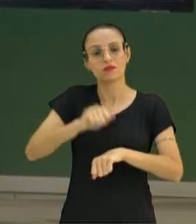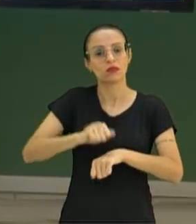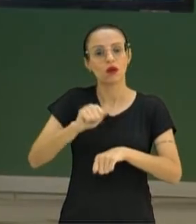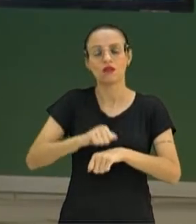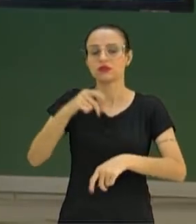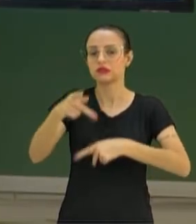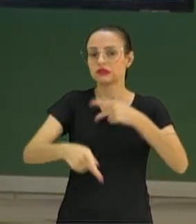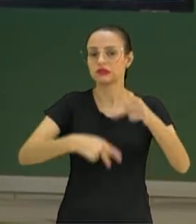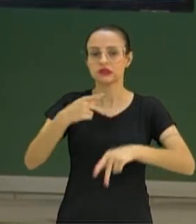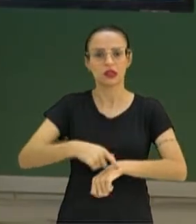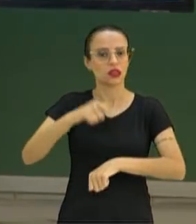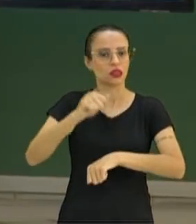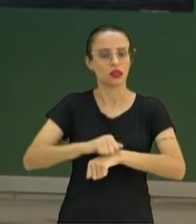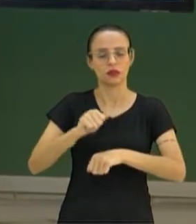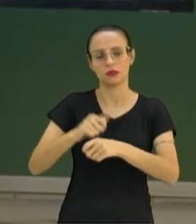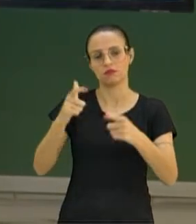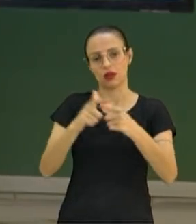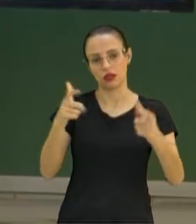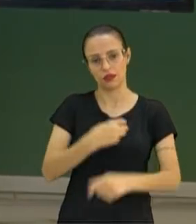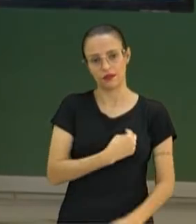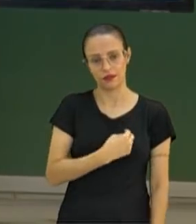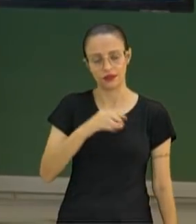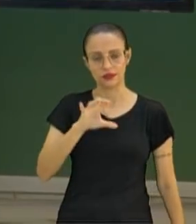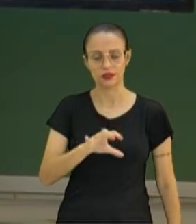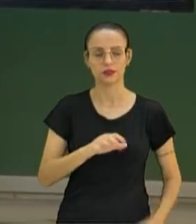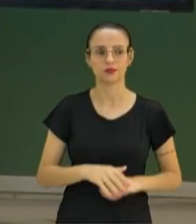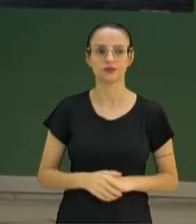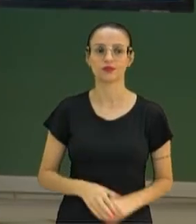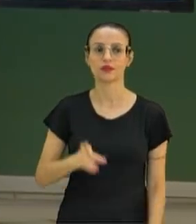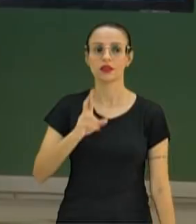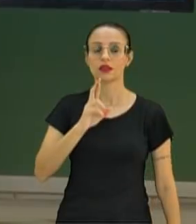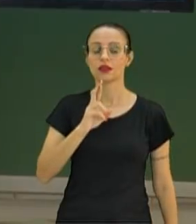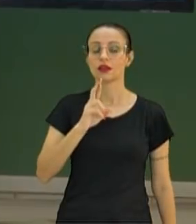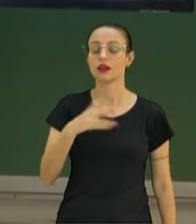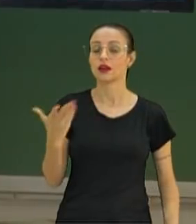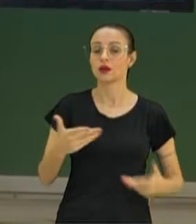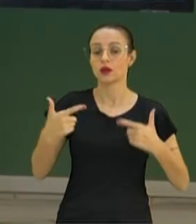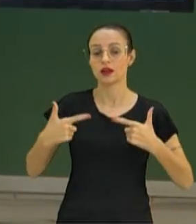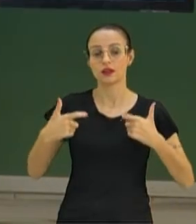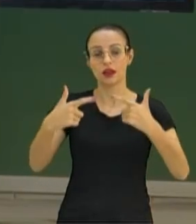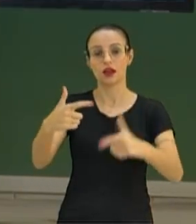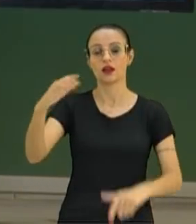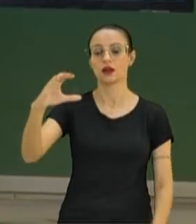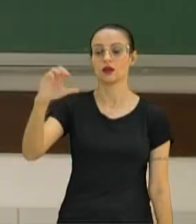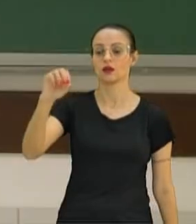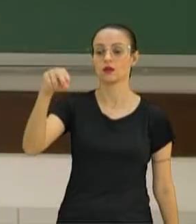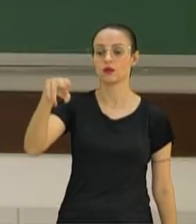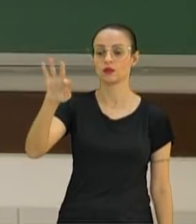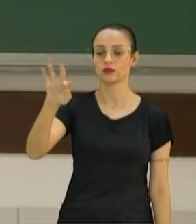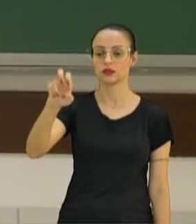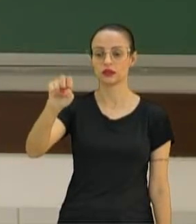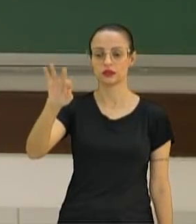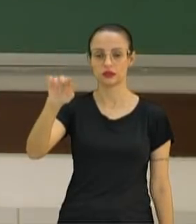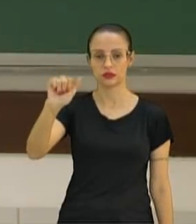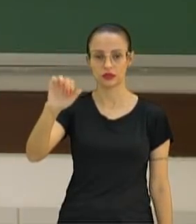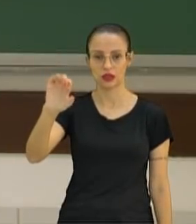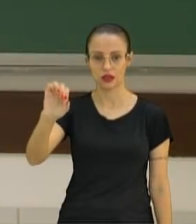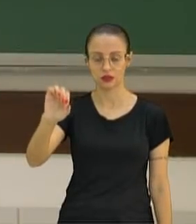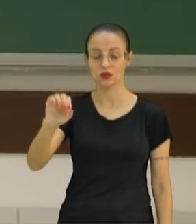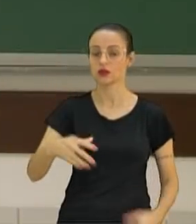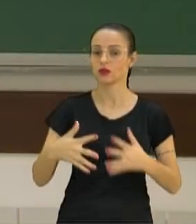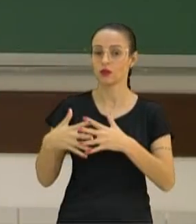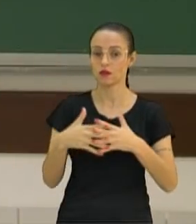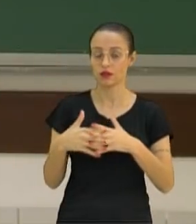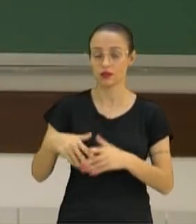dos sertanejos, resposta correta aqui, né? Guerra do Contestado. A Guerra do Contestado é um conflito que acontece aqui